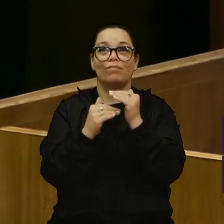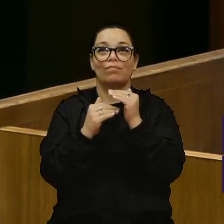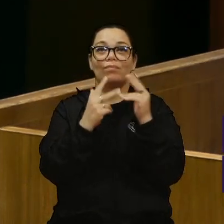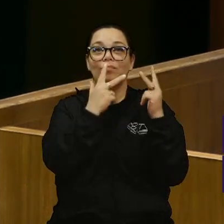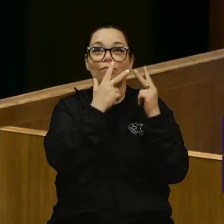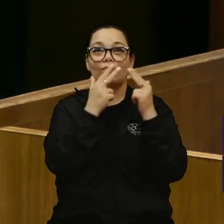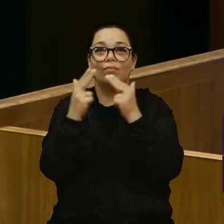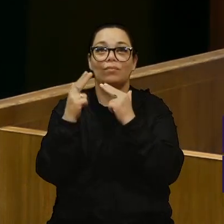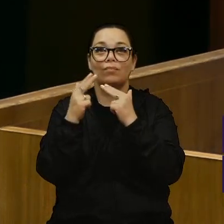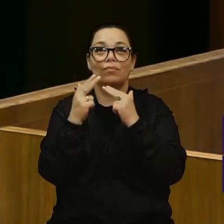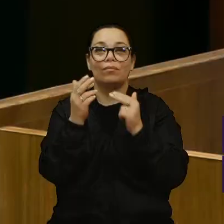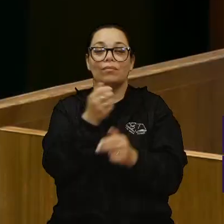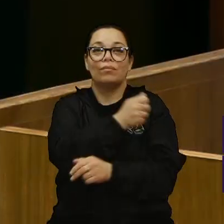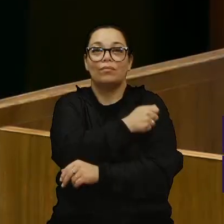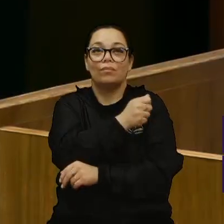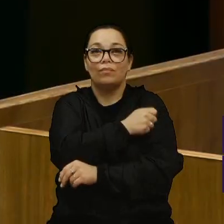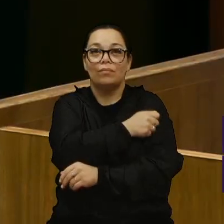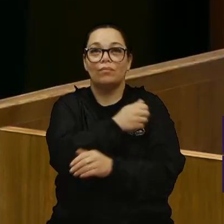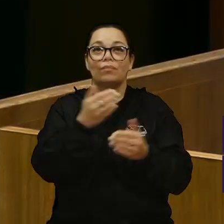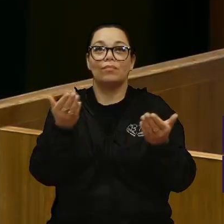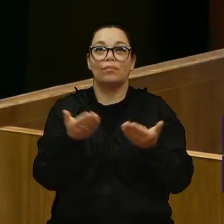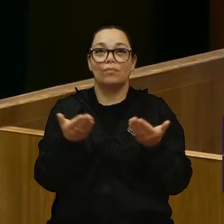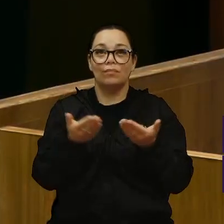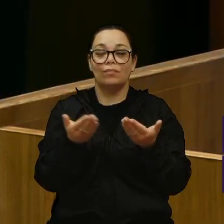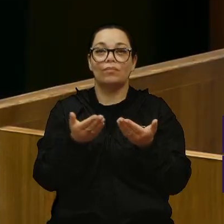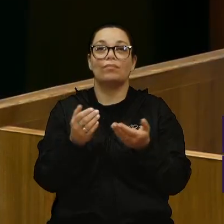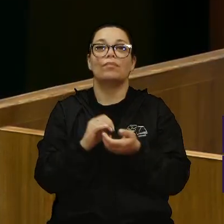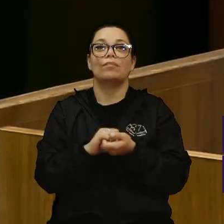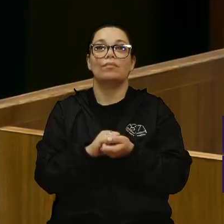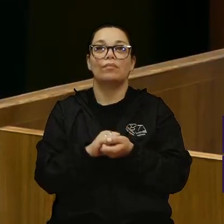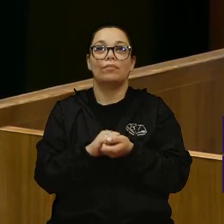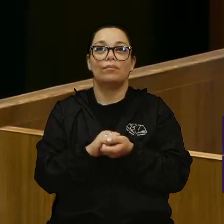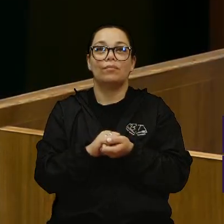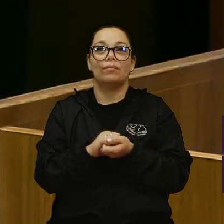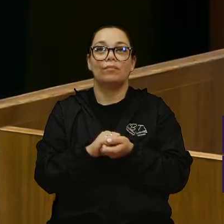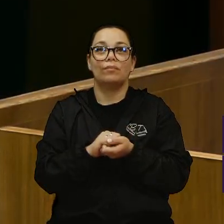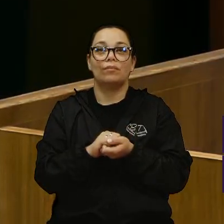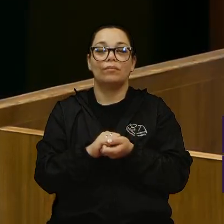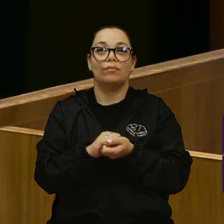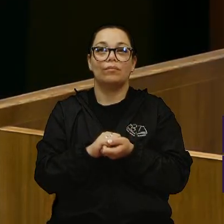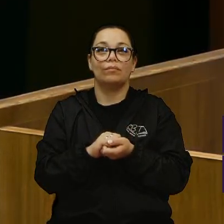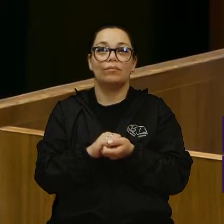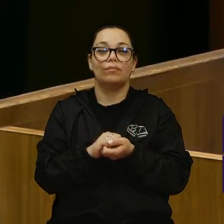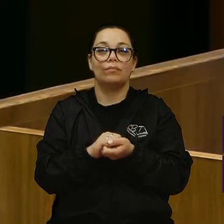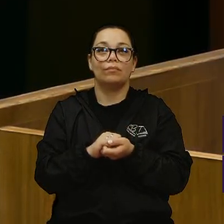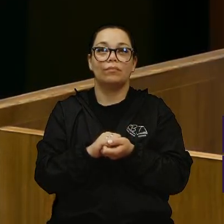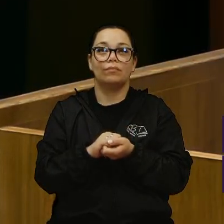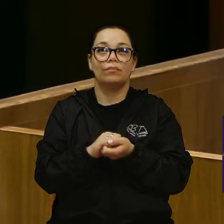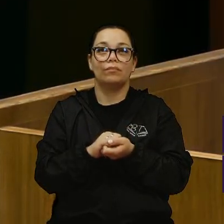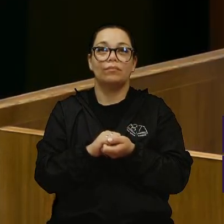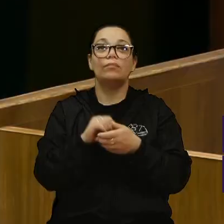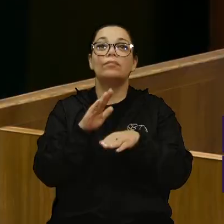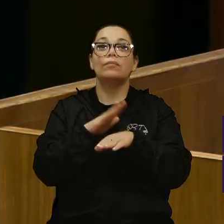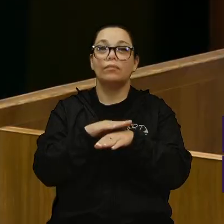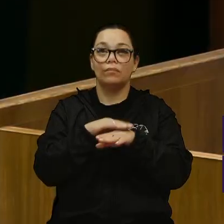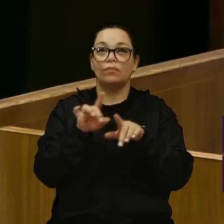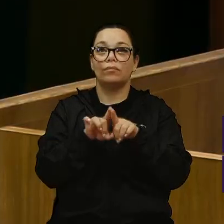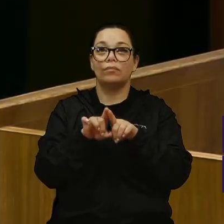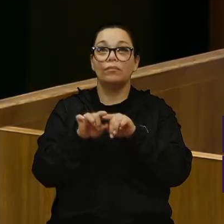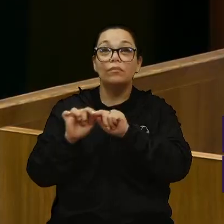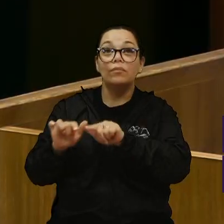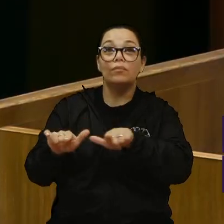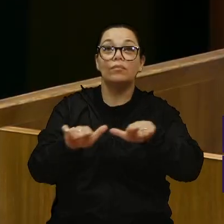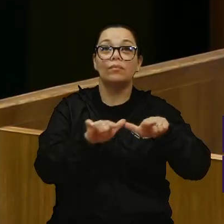queridas alunas e egressas e egresso disseram, ao mesmo tempo encontrar espaços